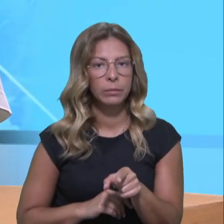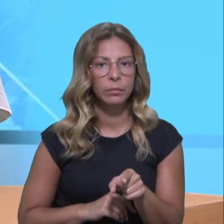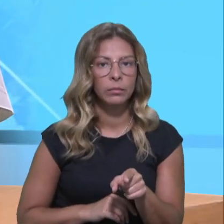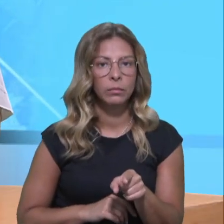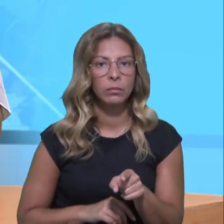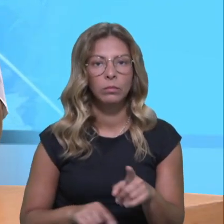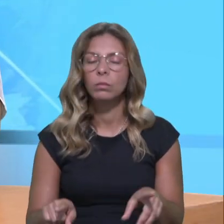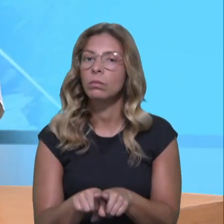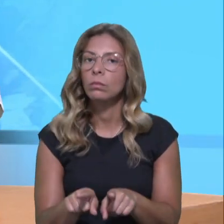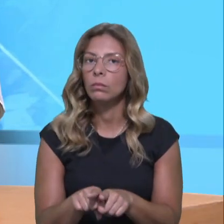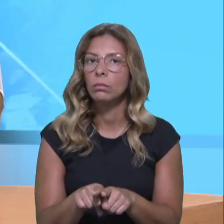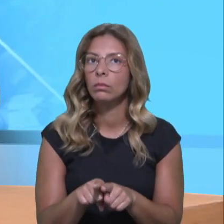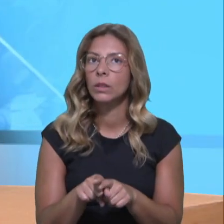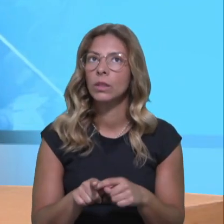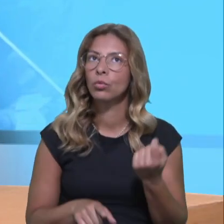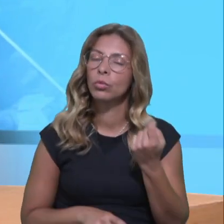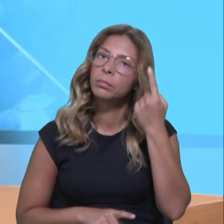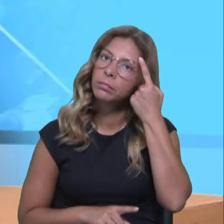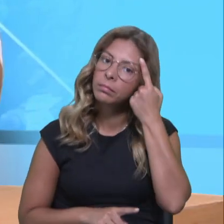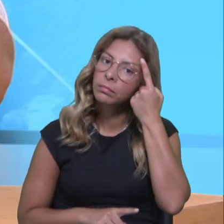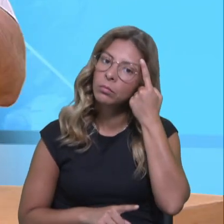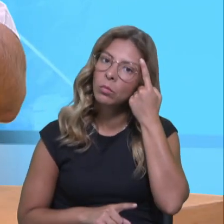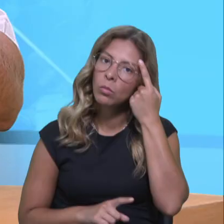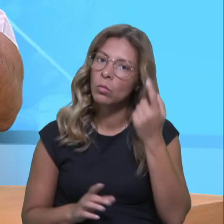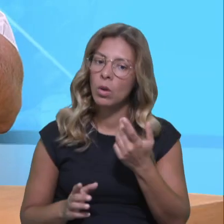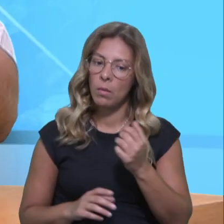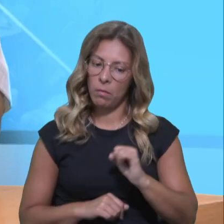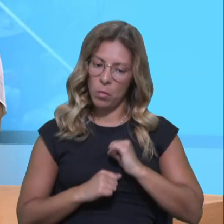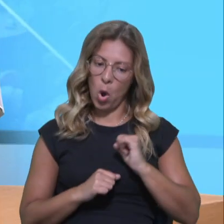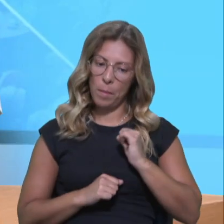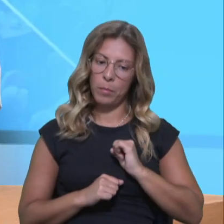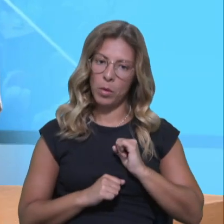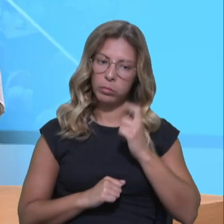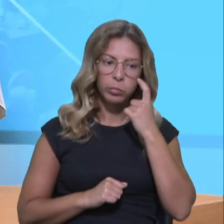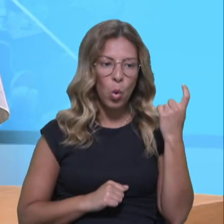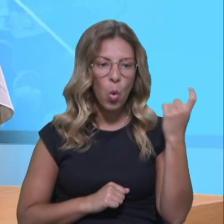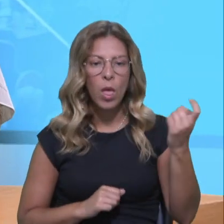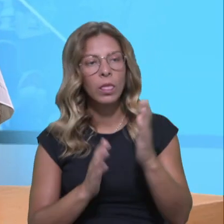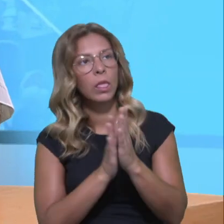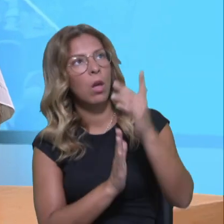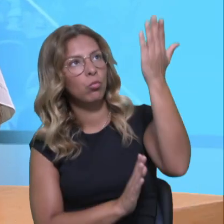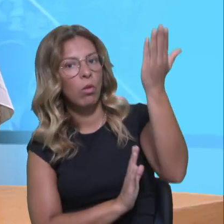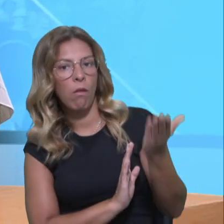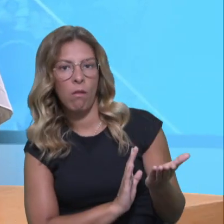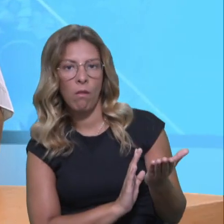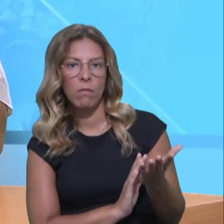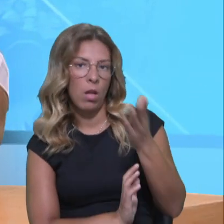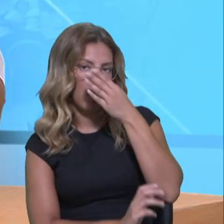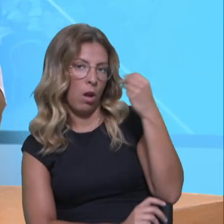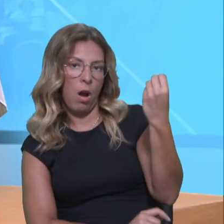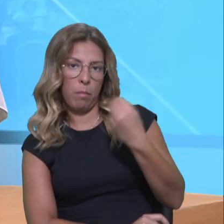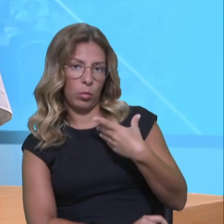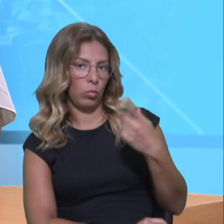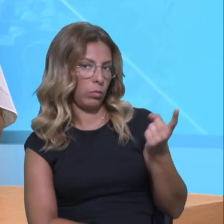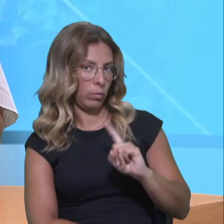é, sem dúvida, tudo isto pressupõe da nossa parte esta procura de Deus. Na certeza de que Deus não nos abandona, de que